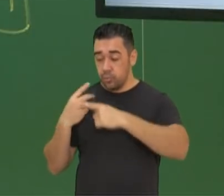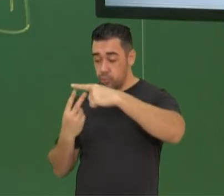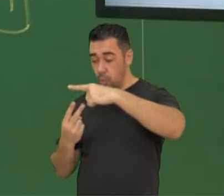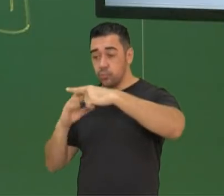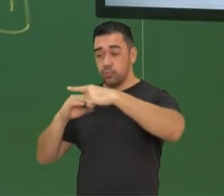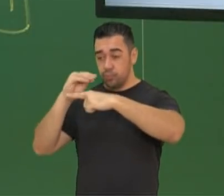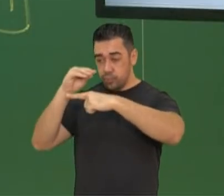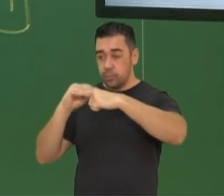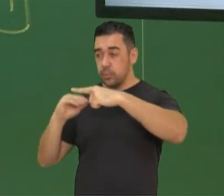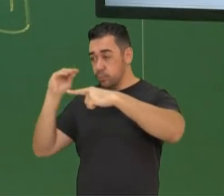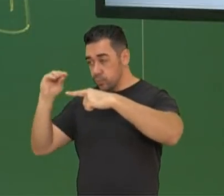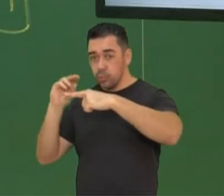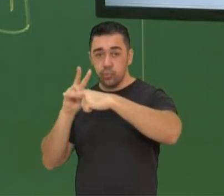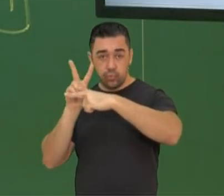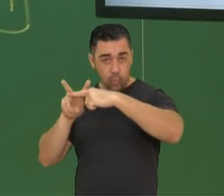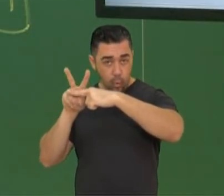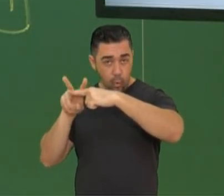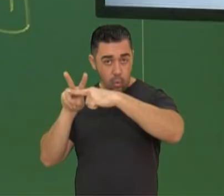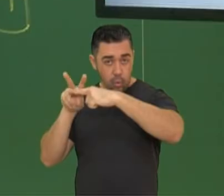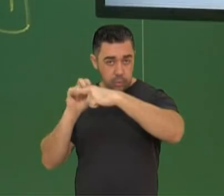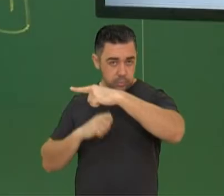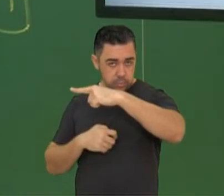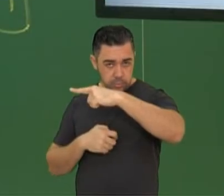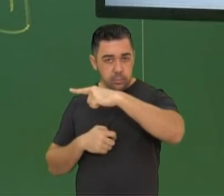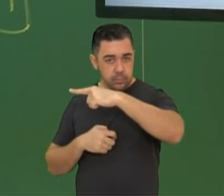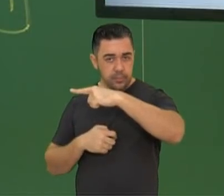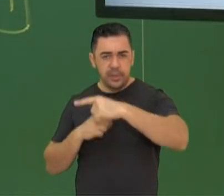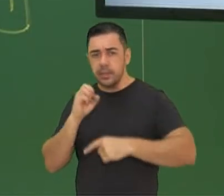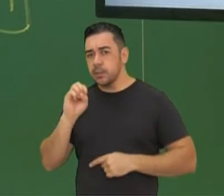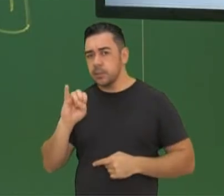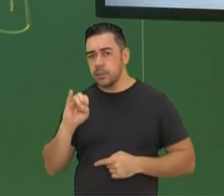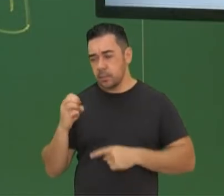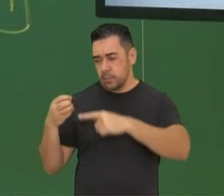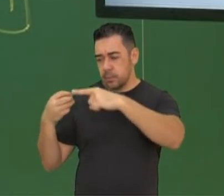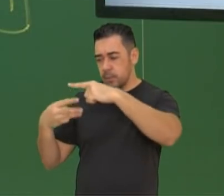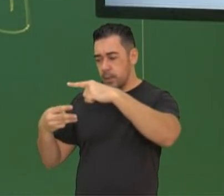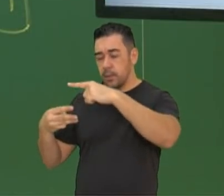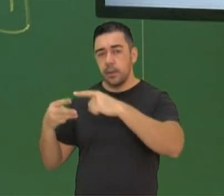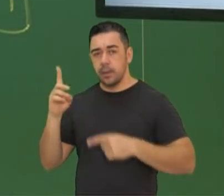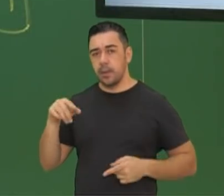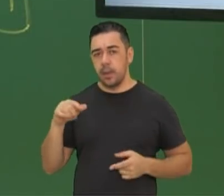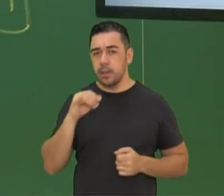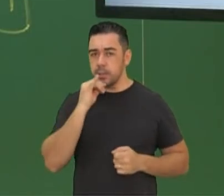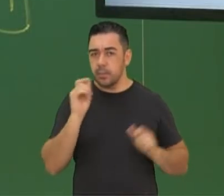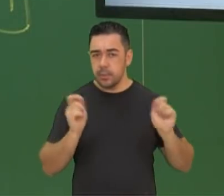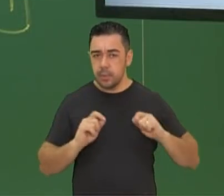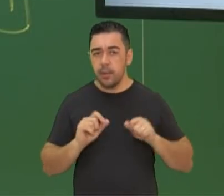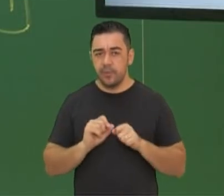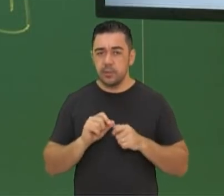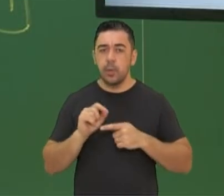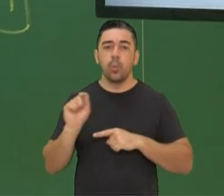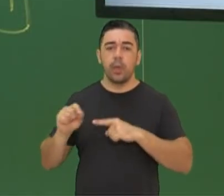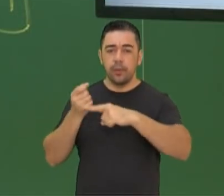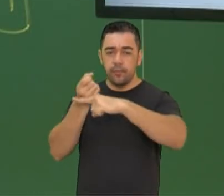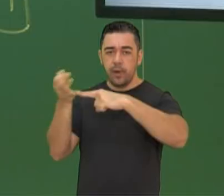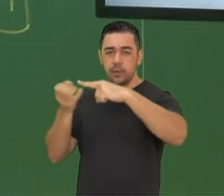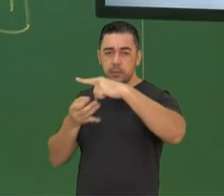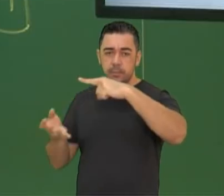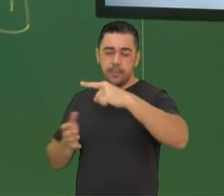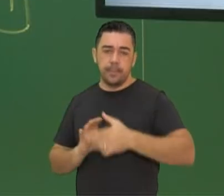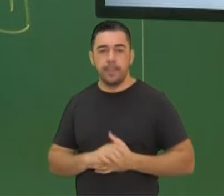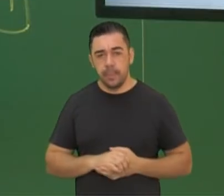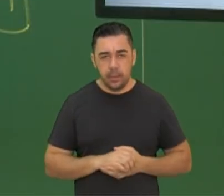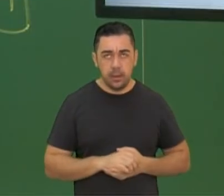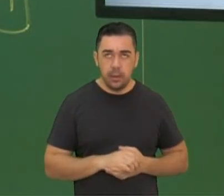todo mundo. Ah, professor, e se ali fosse um 3, por exemplo, um número ímpar? Você ia fazer uma fração. Ia ficar